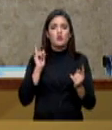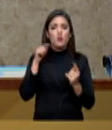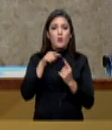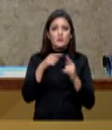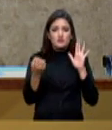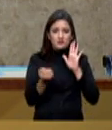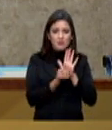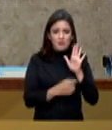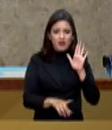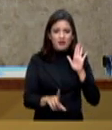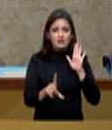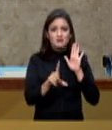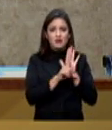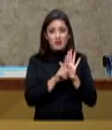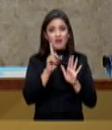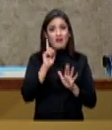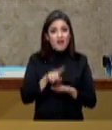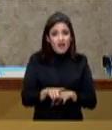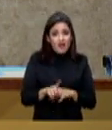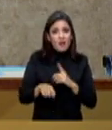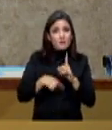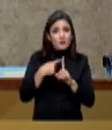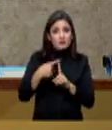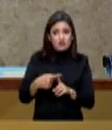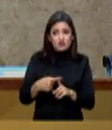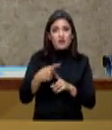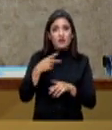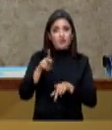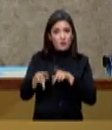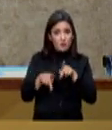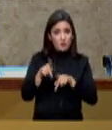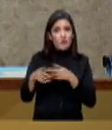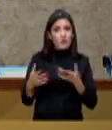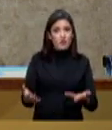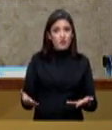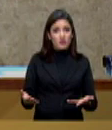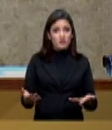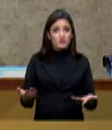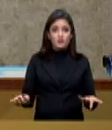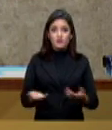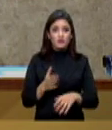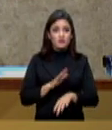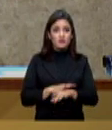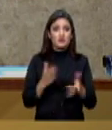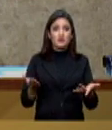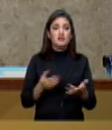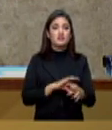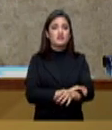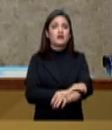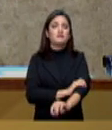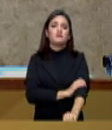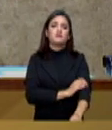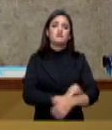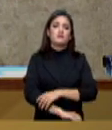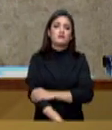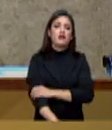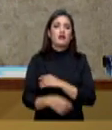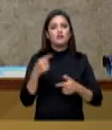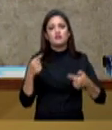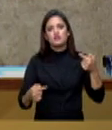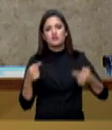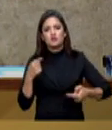é tão satisfatório para a população brasileira que nesse momento é discutir é digamos assim